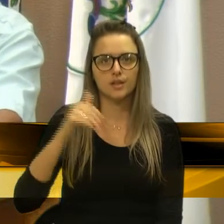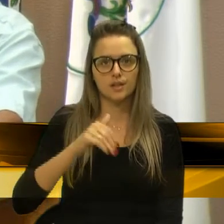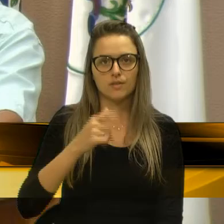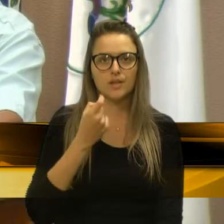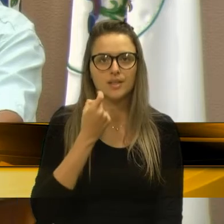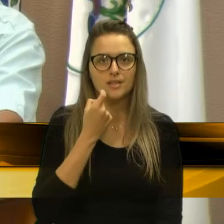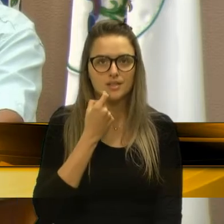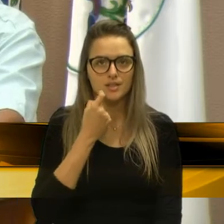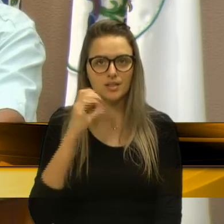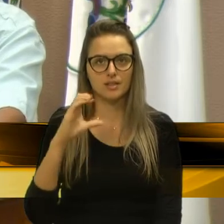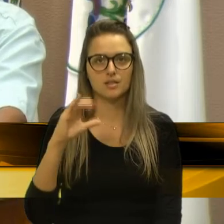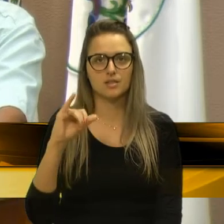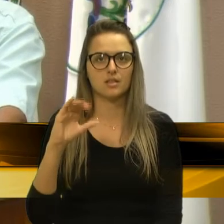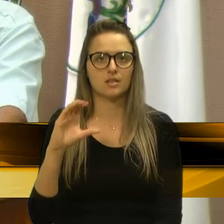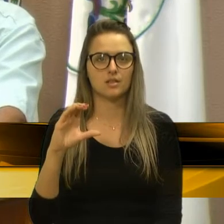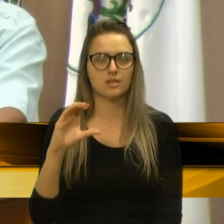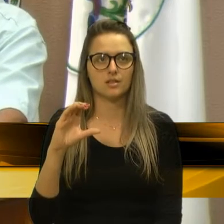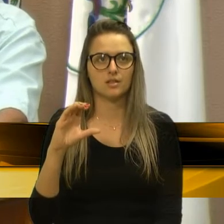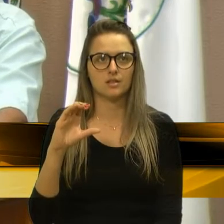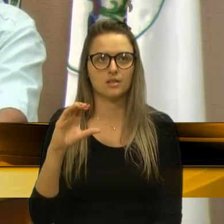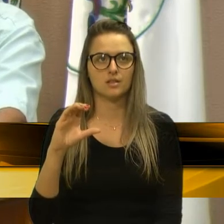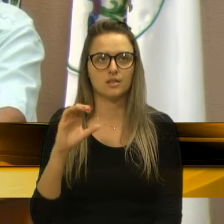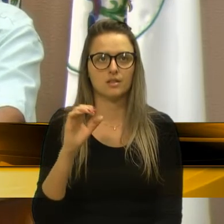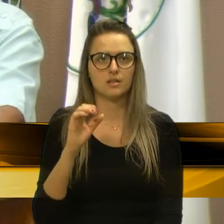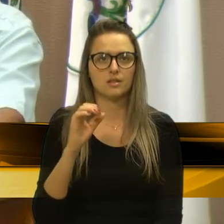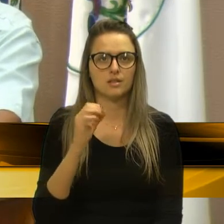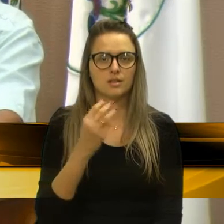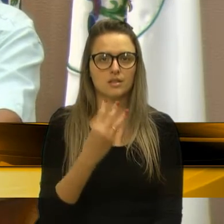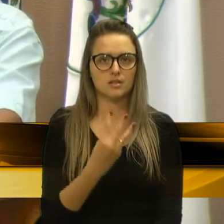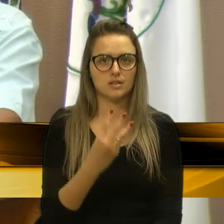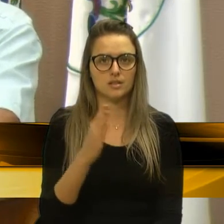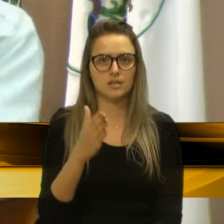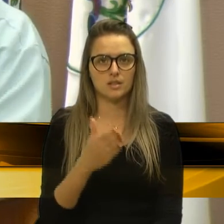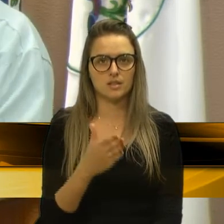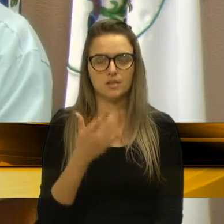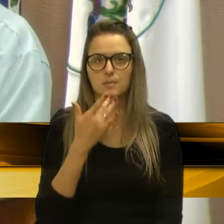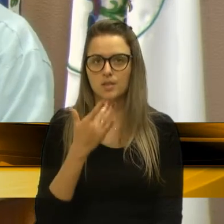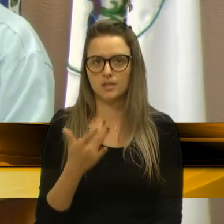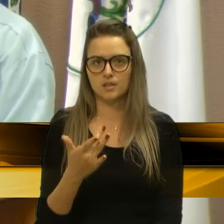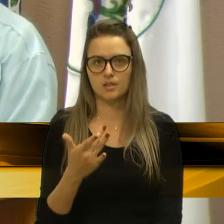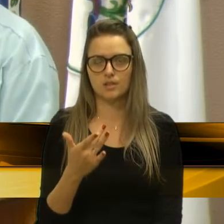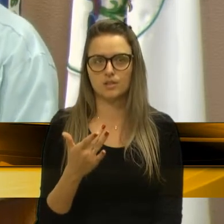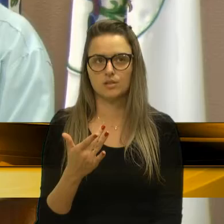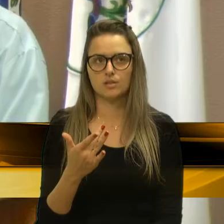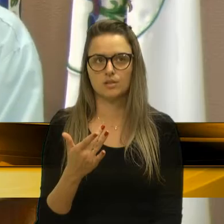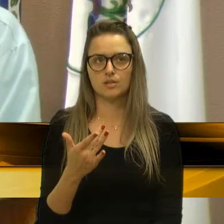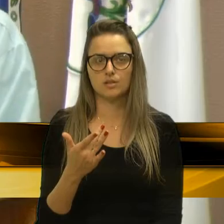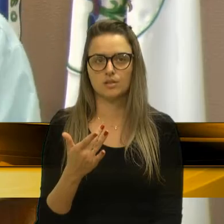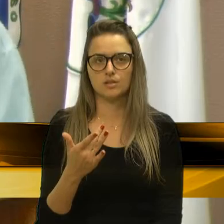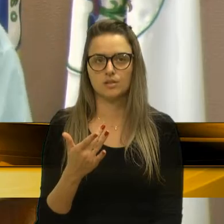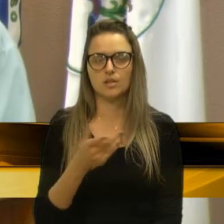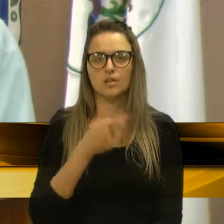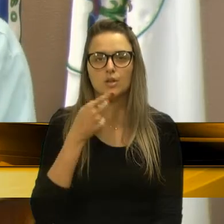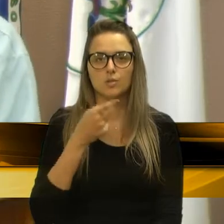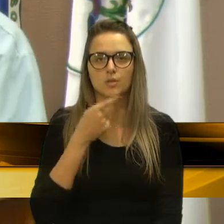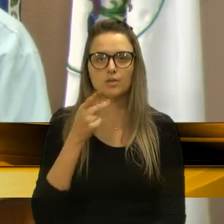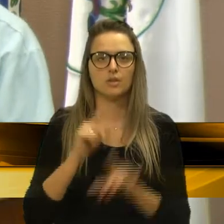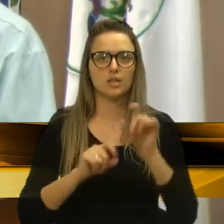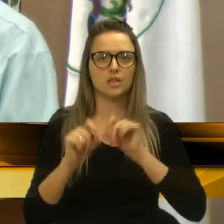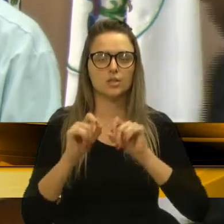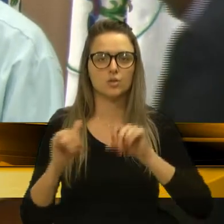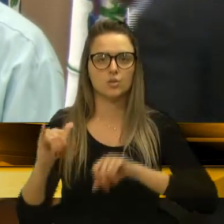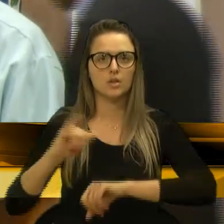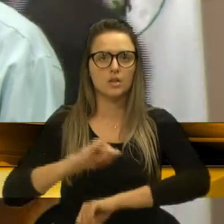sic às 15h e 30 da tarde para tratar do aeroporto pela